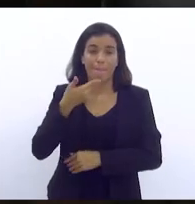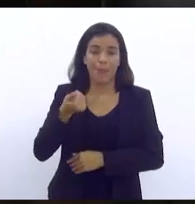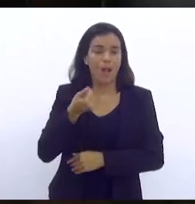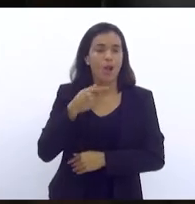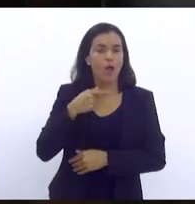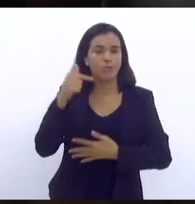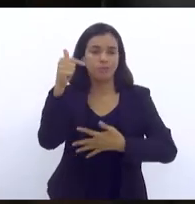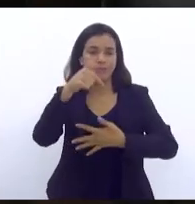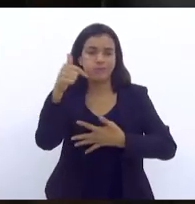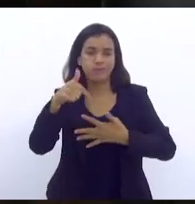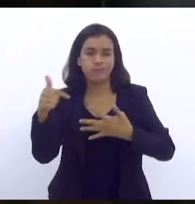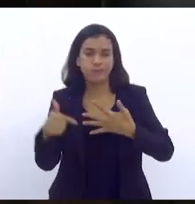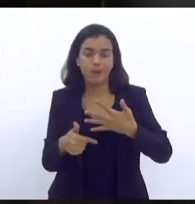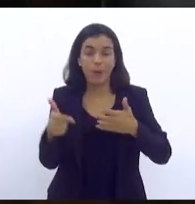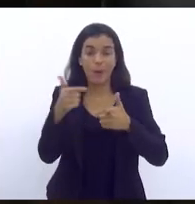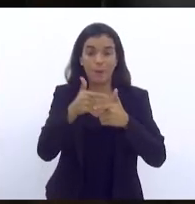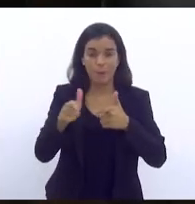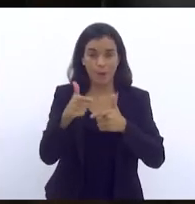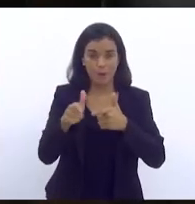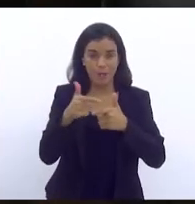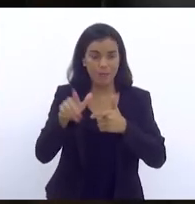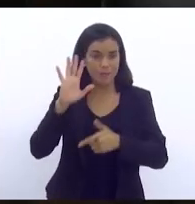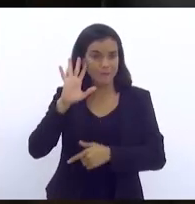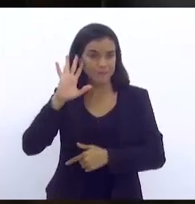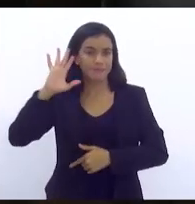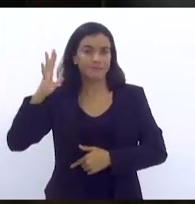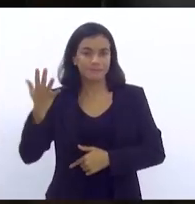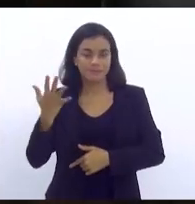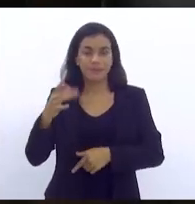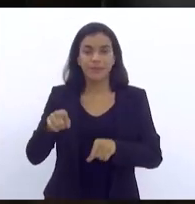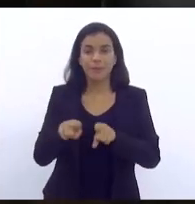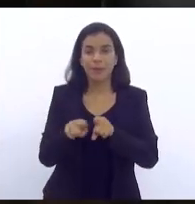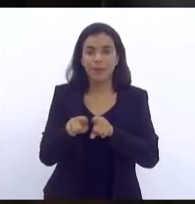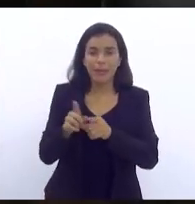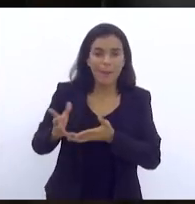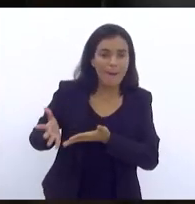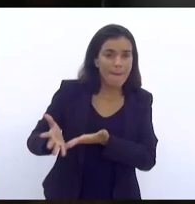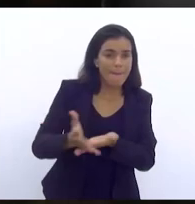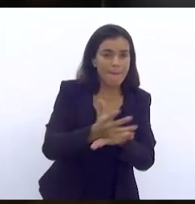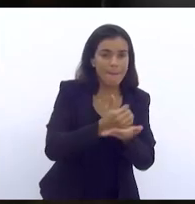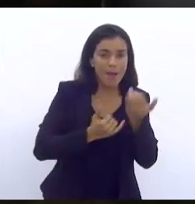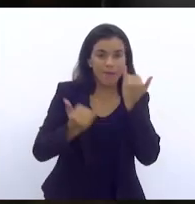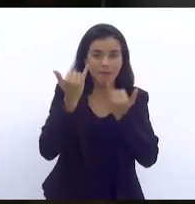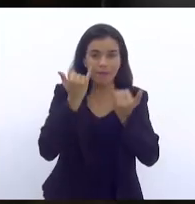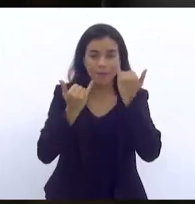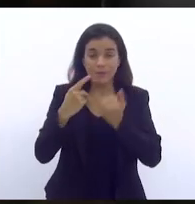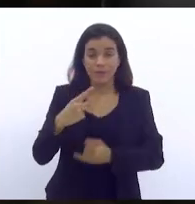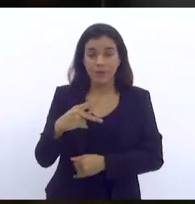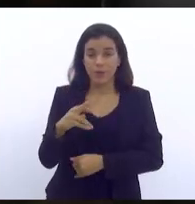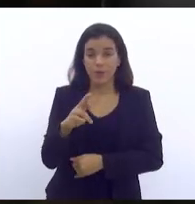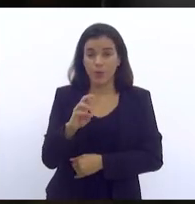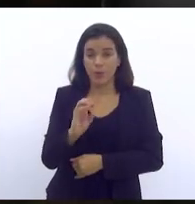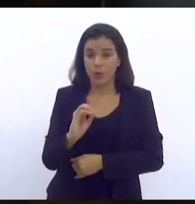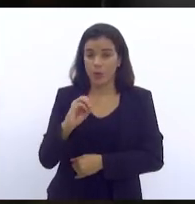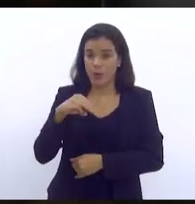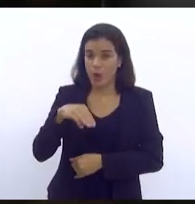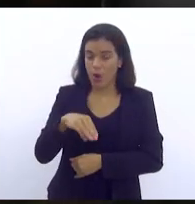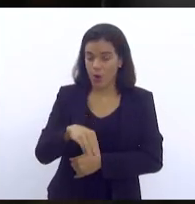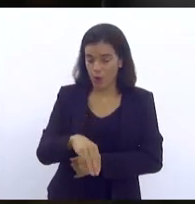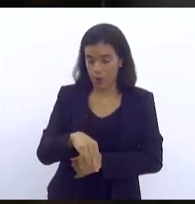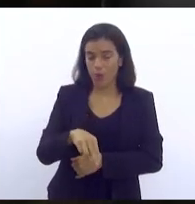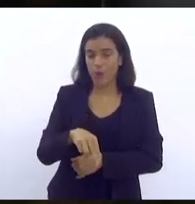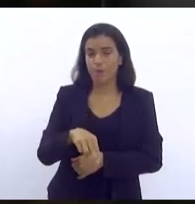questões problemas e temos dados do Procon que as reclamações desde que foi concessionado o serviço